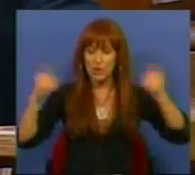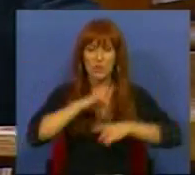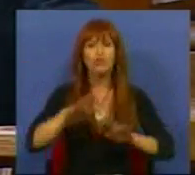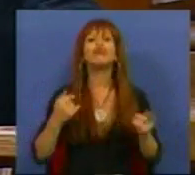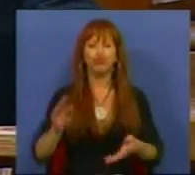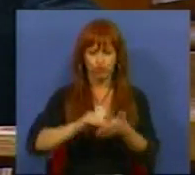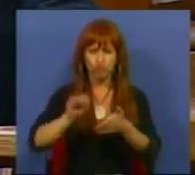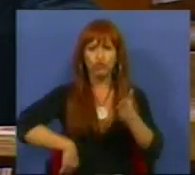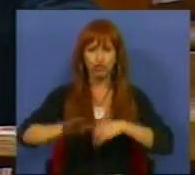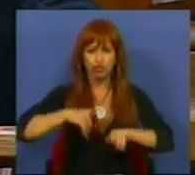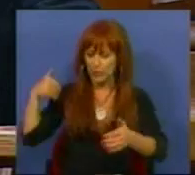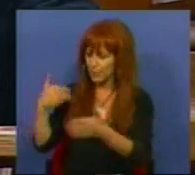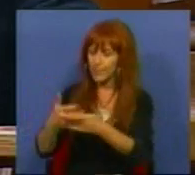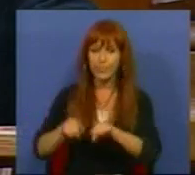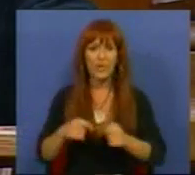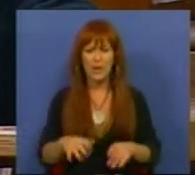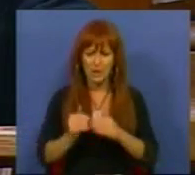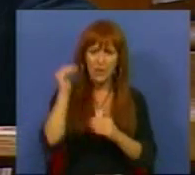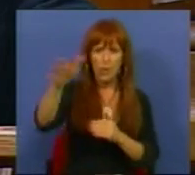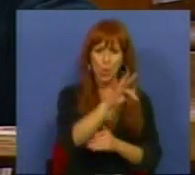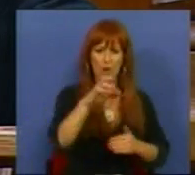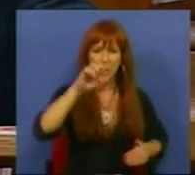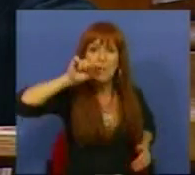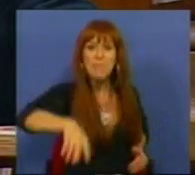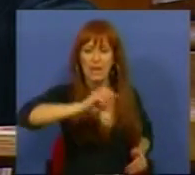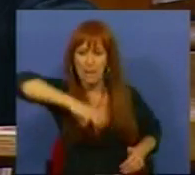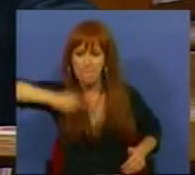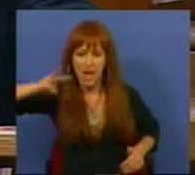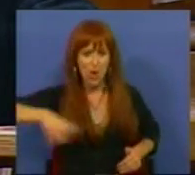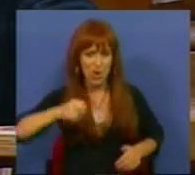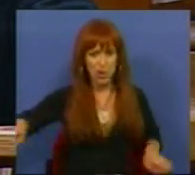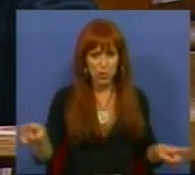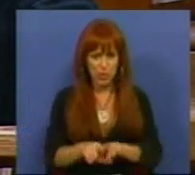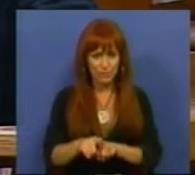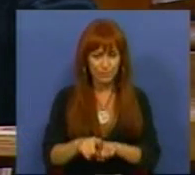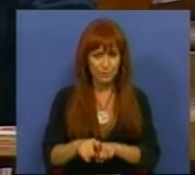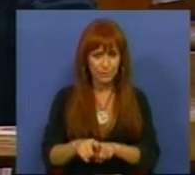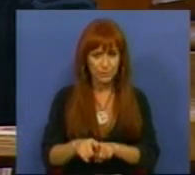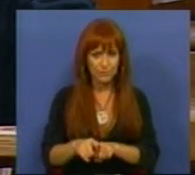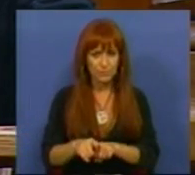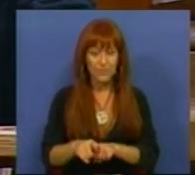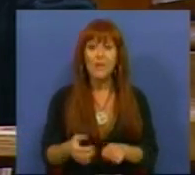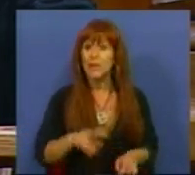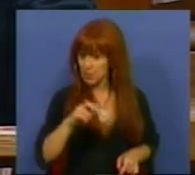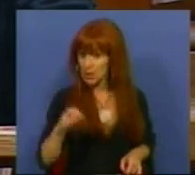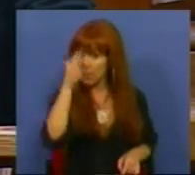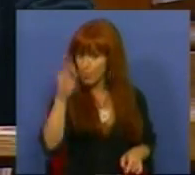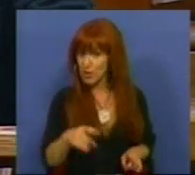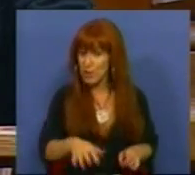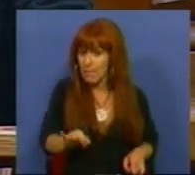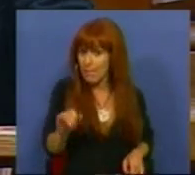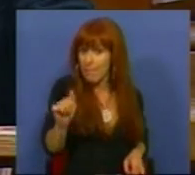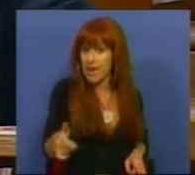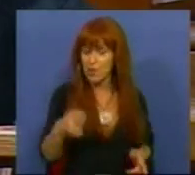público-privadas já celebradas até hoje ascendem a 48 mil milhões de euros. São 30% do